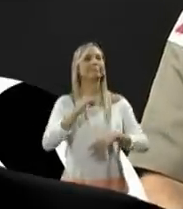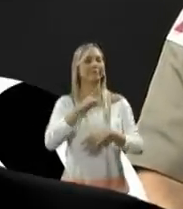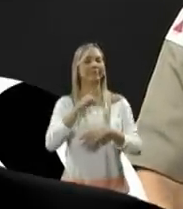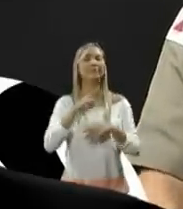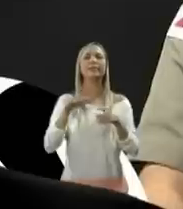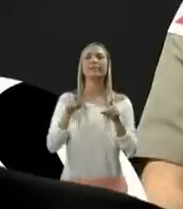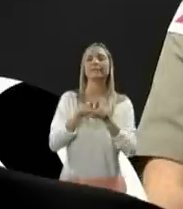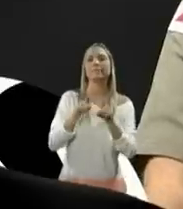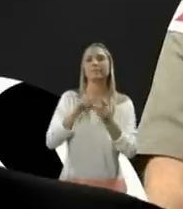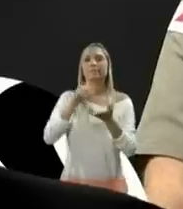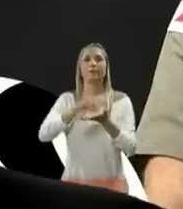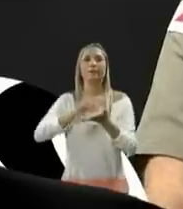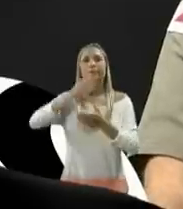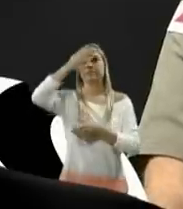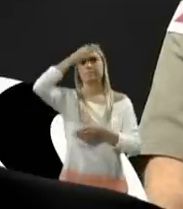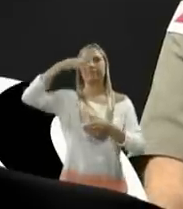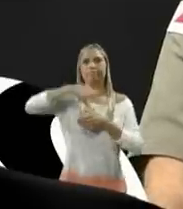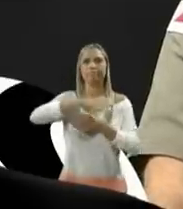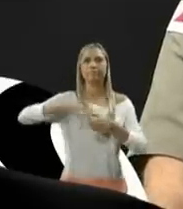de moralidade, né,